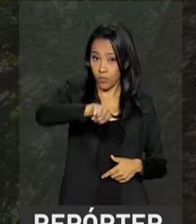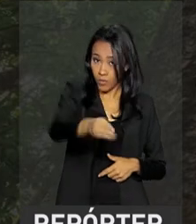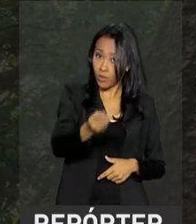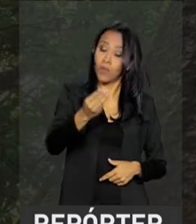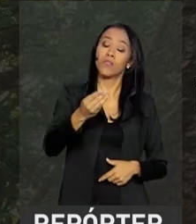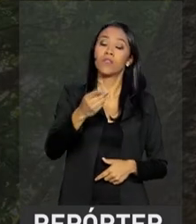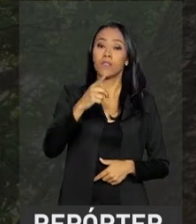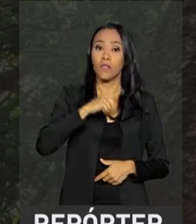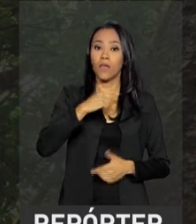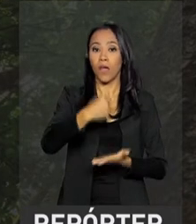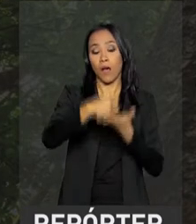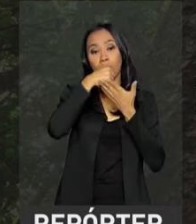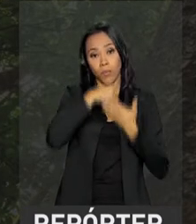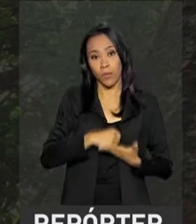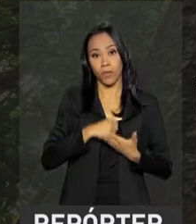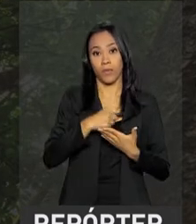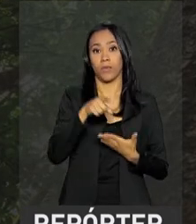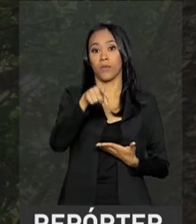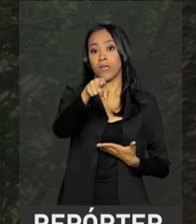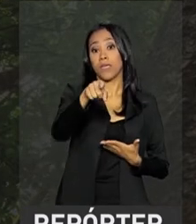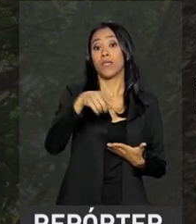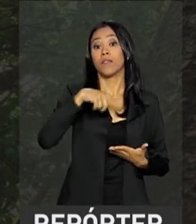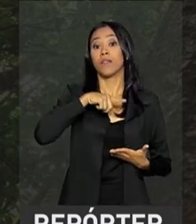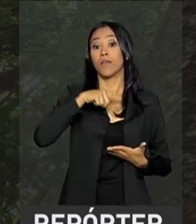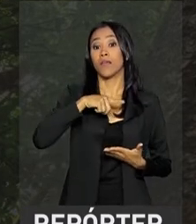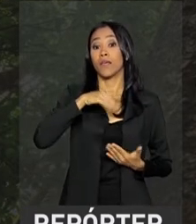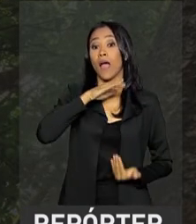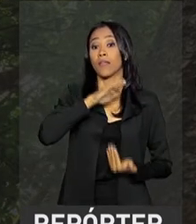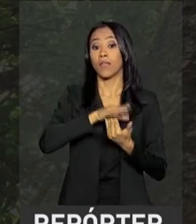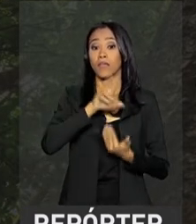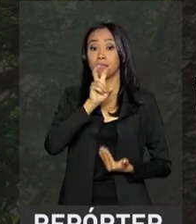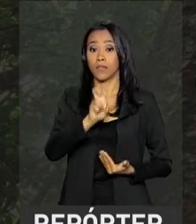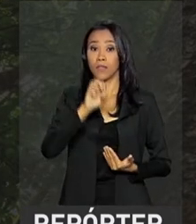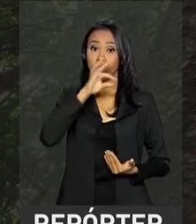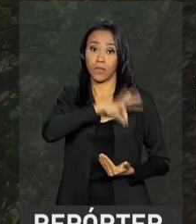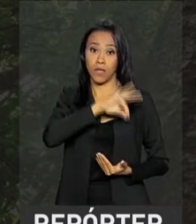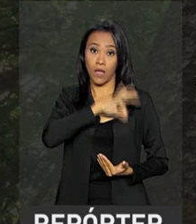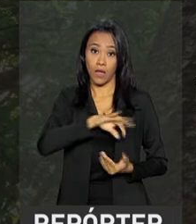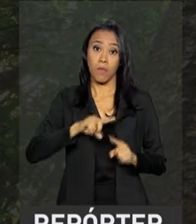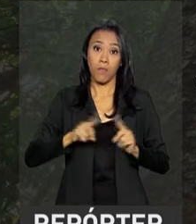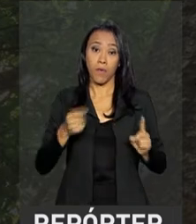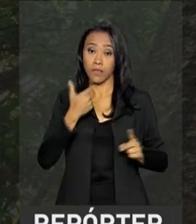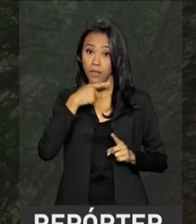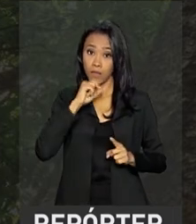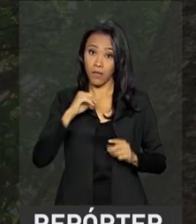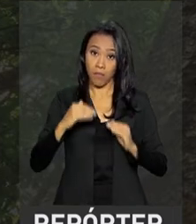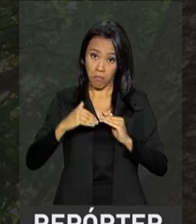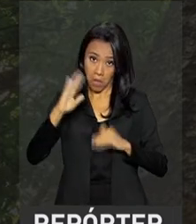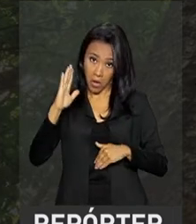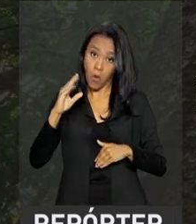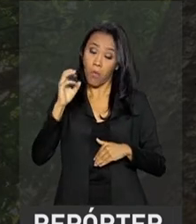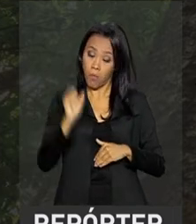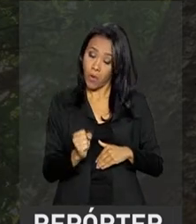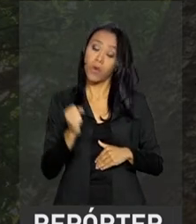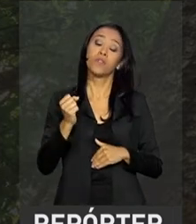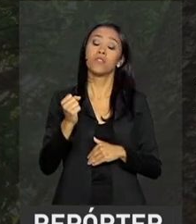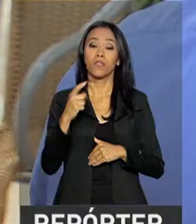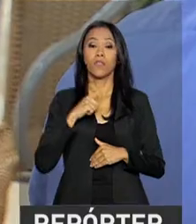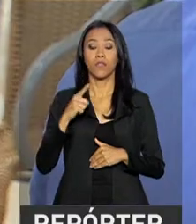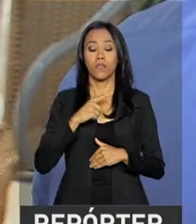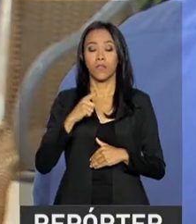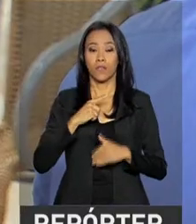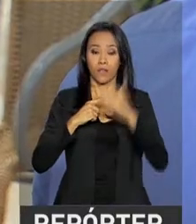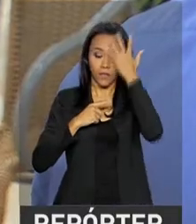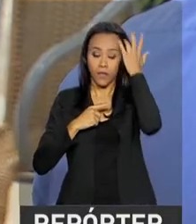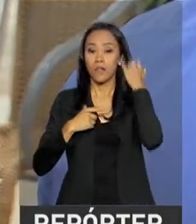programa quem prioridade os trabalhadores que ganham até cinco salários mínimos mas quem tem uma renda maior também pode receber o benefício